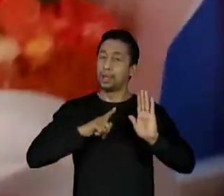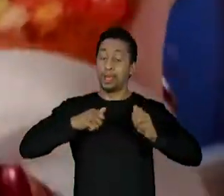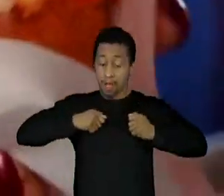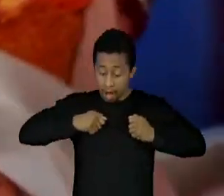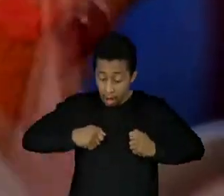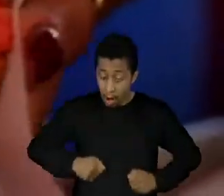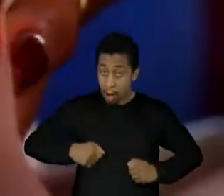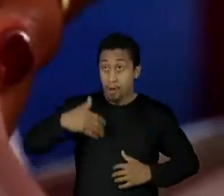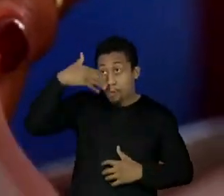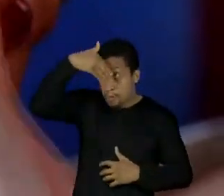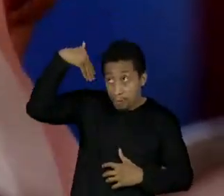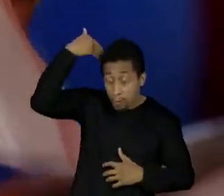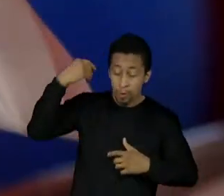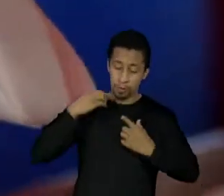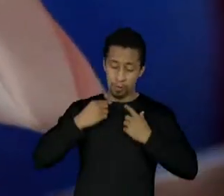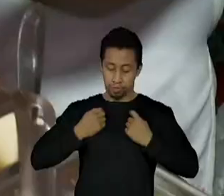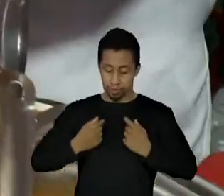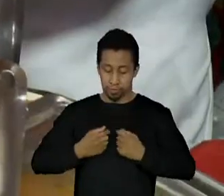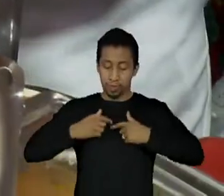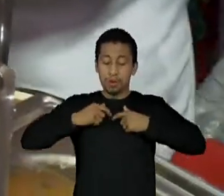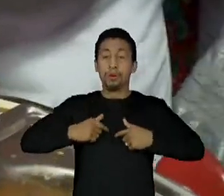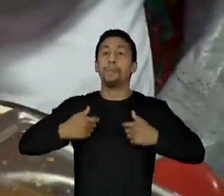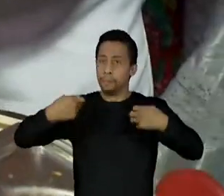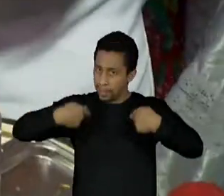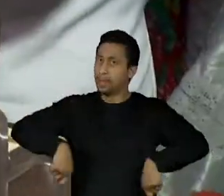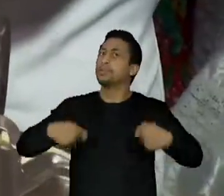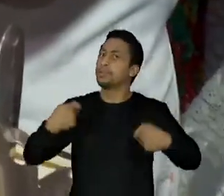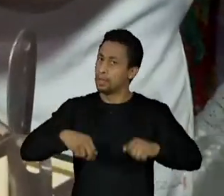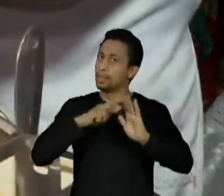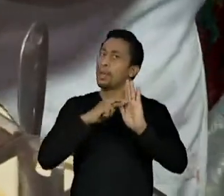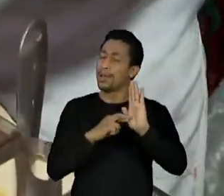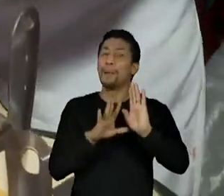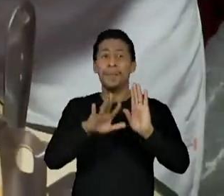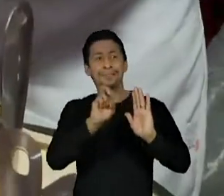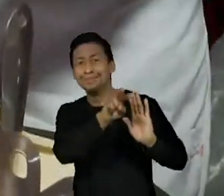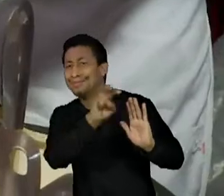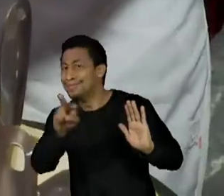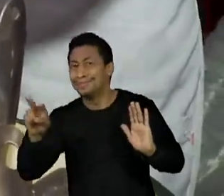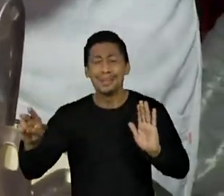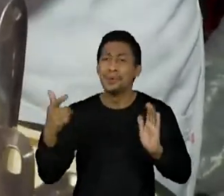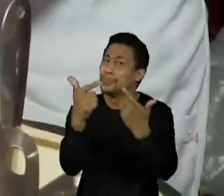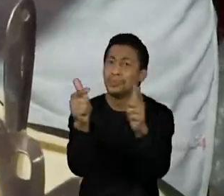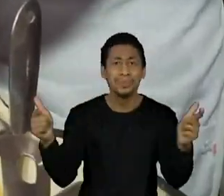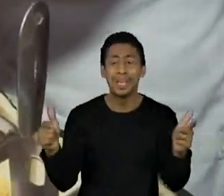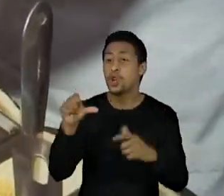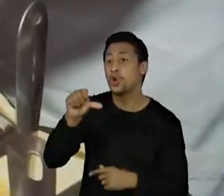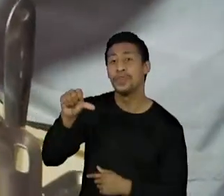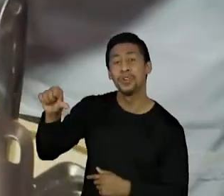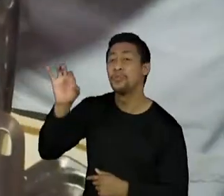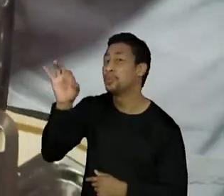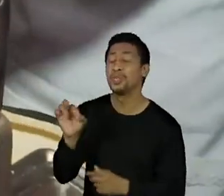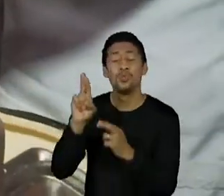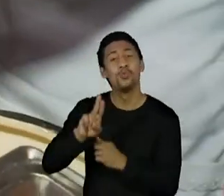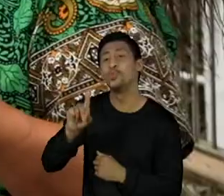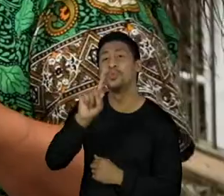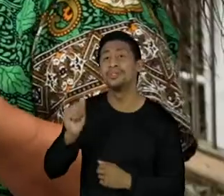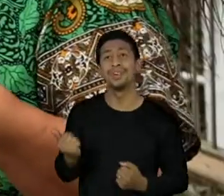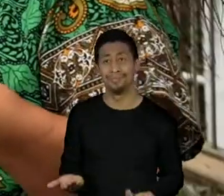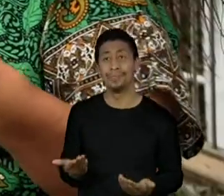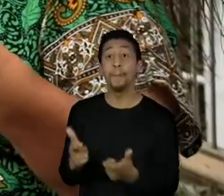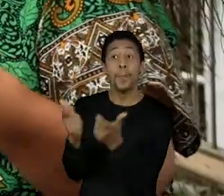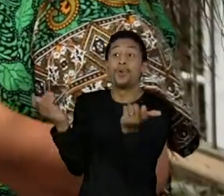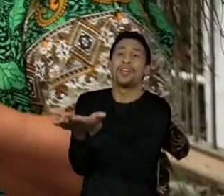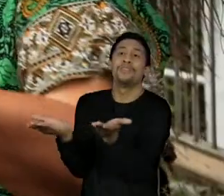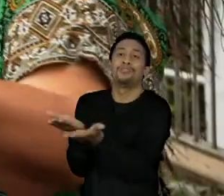saia e de torso. E isso não acontece. 99% não utiliza das vestimentas, o evangélico.